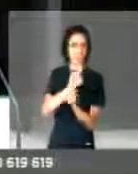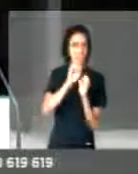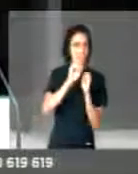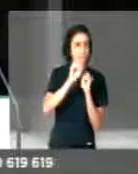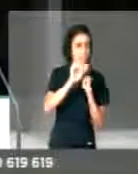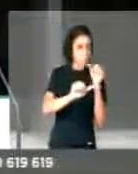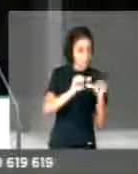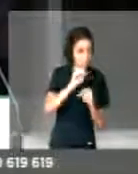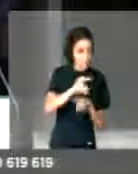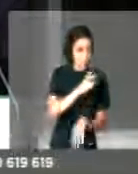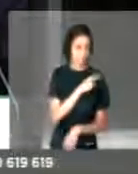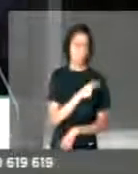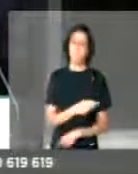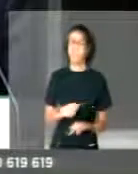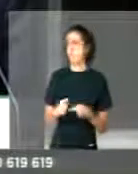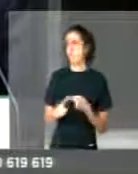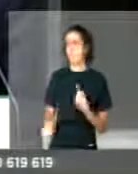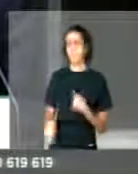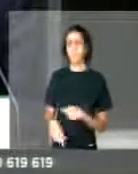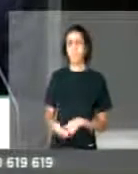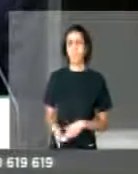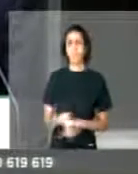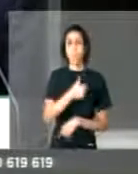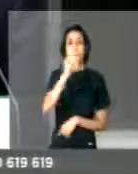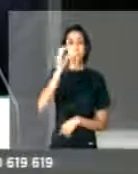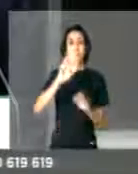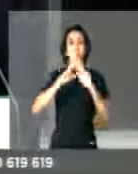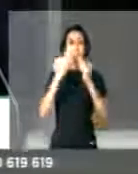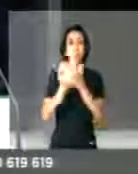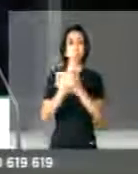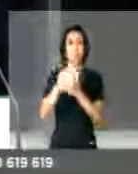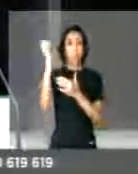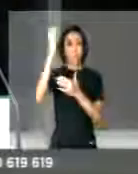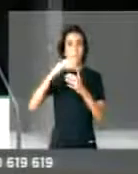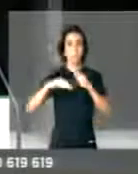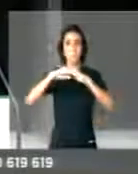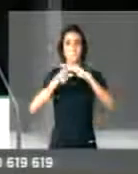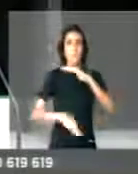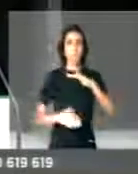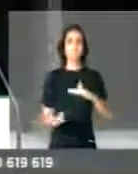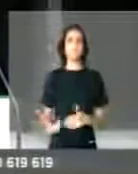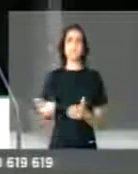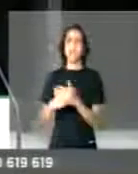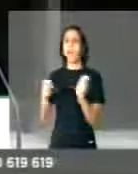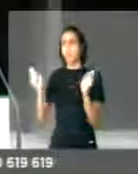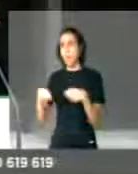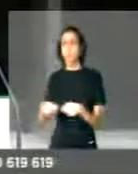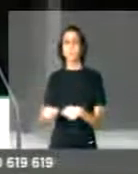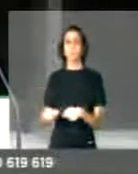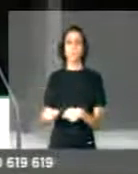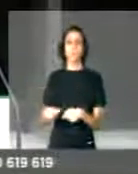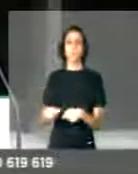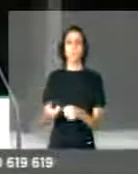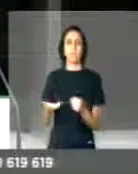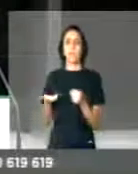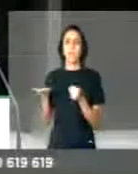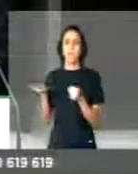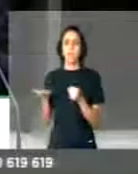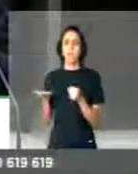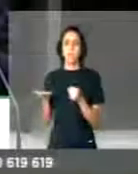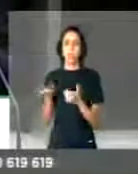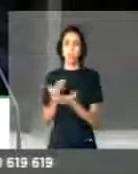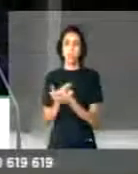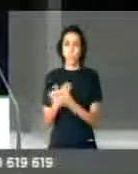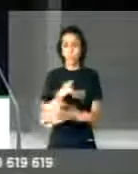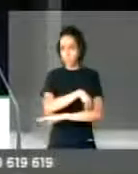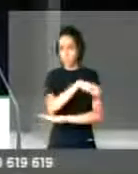de 1% das escolas brasileiras atendem às condições mínimas que o Plano Nacional